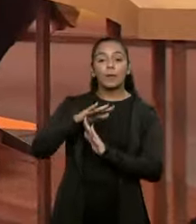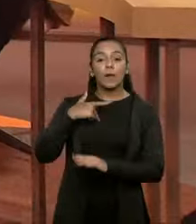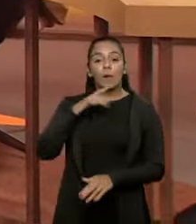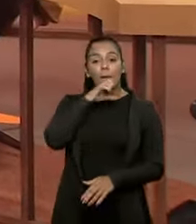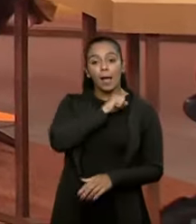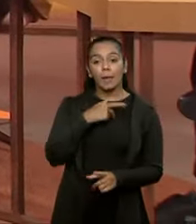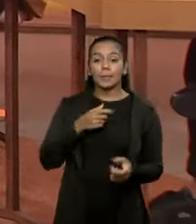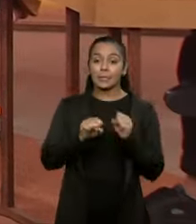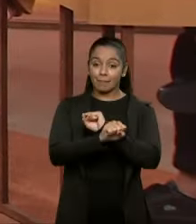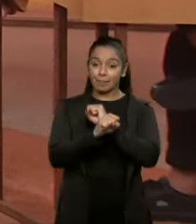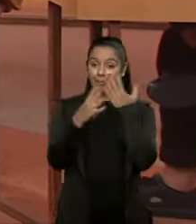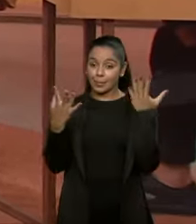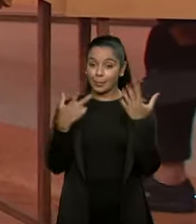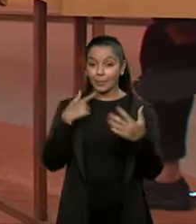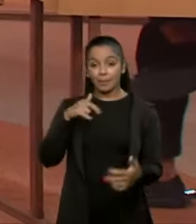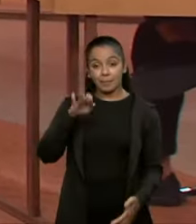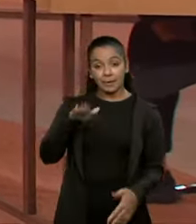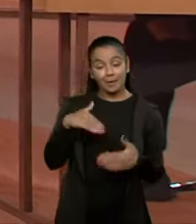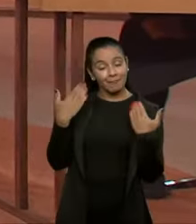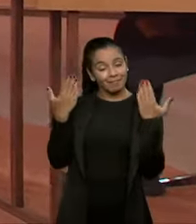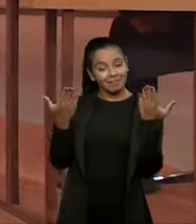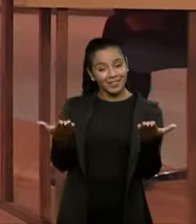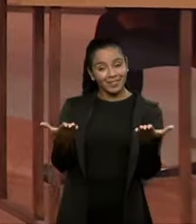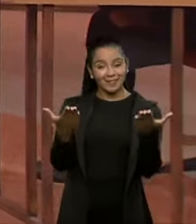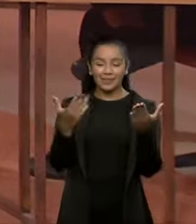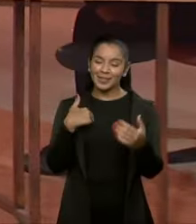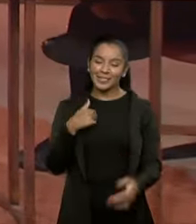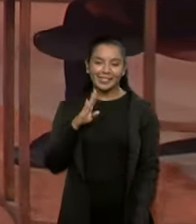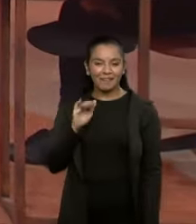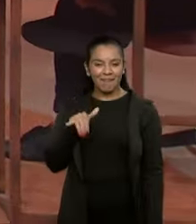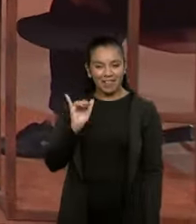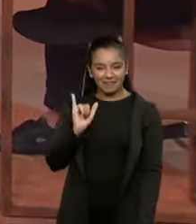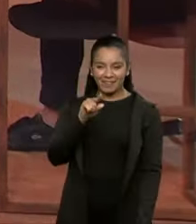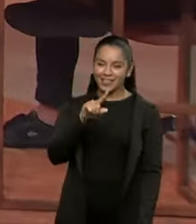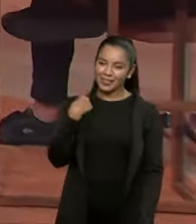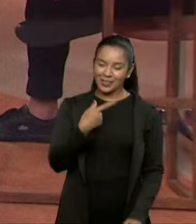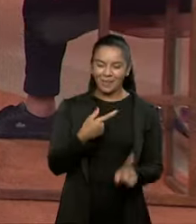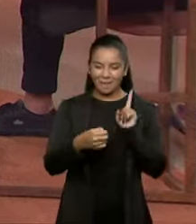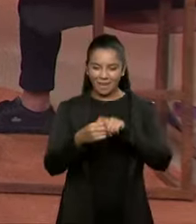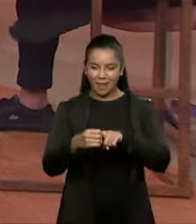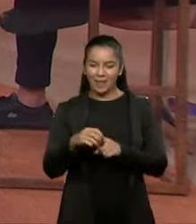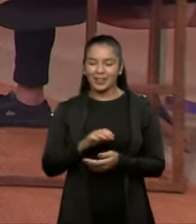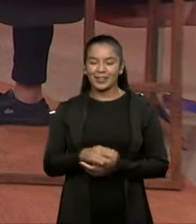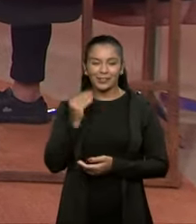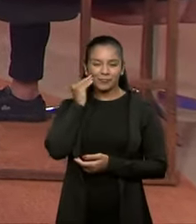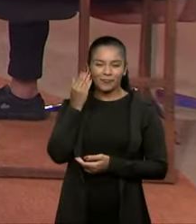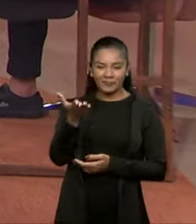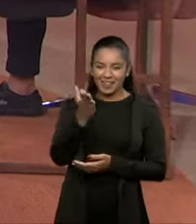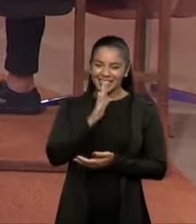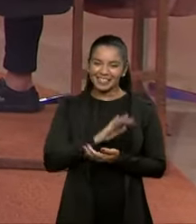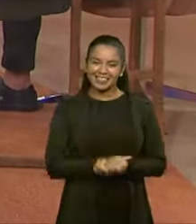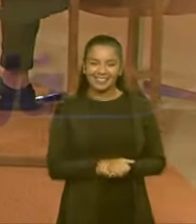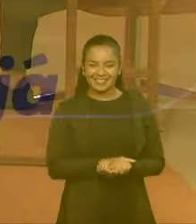mais sem censura, sabe pra quem? Pra você, baby. Fica aí que a gente já volta, tá? Mua,